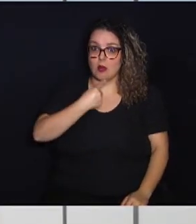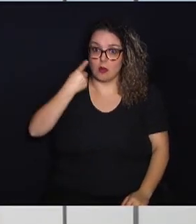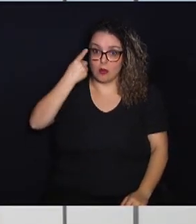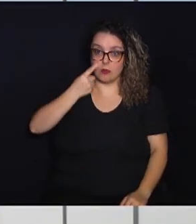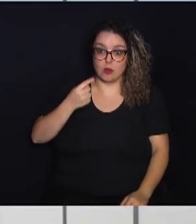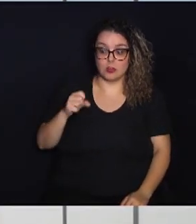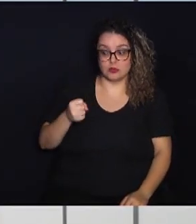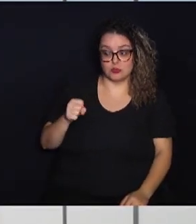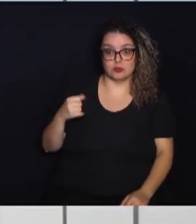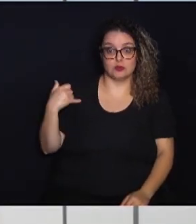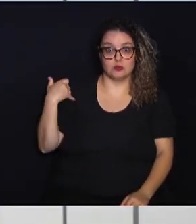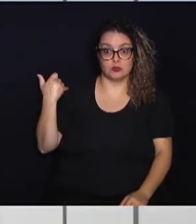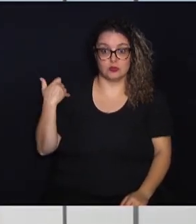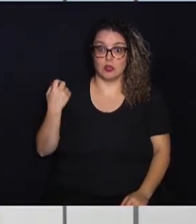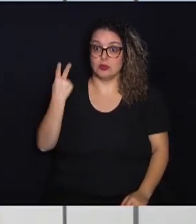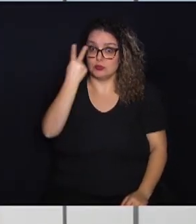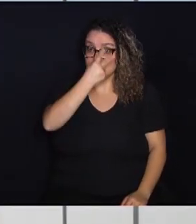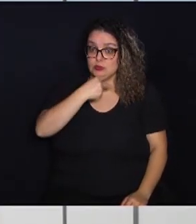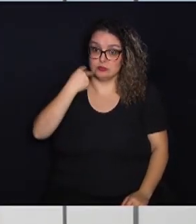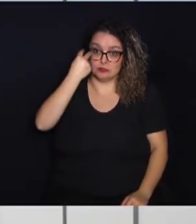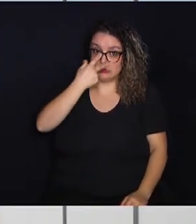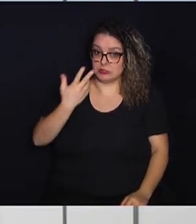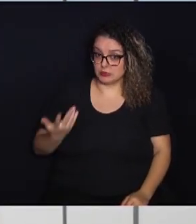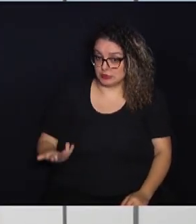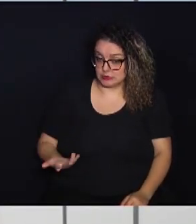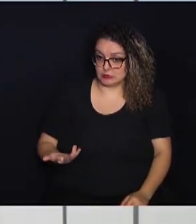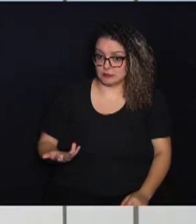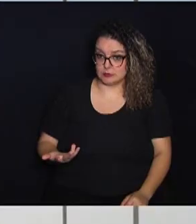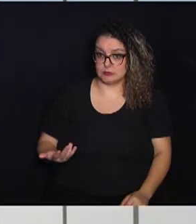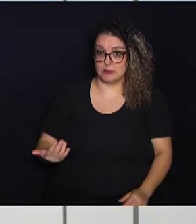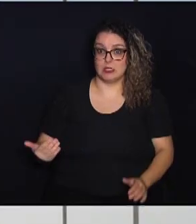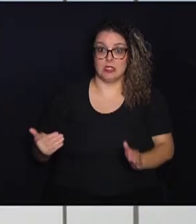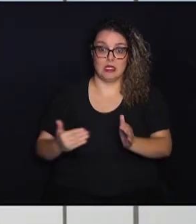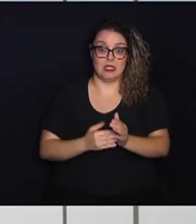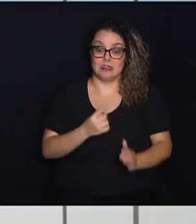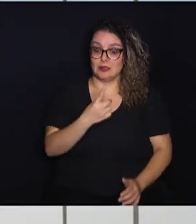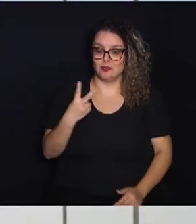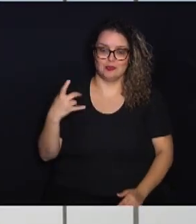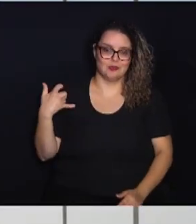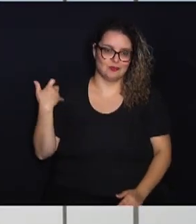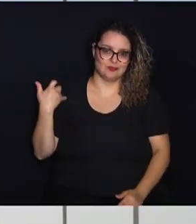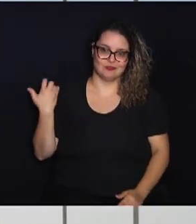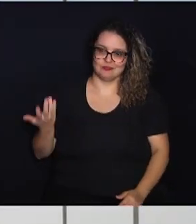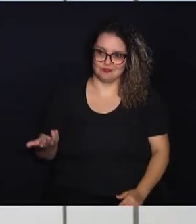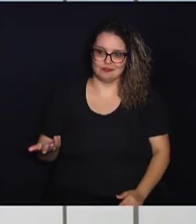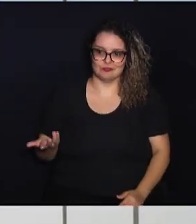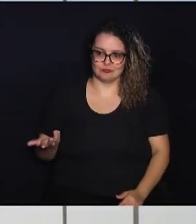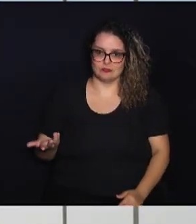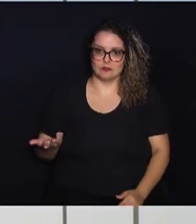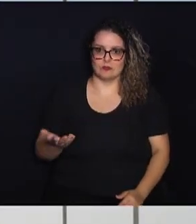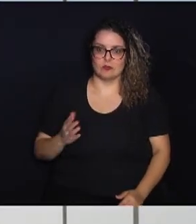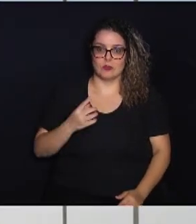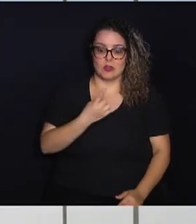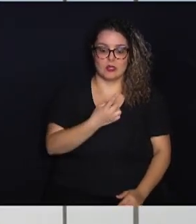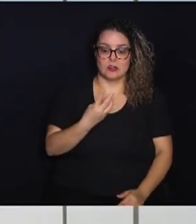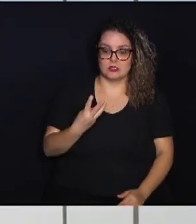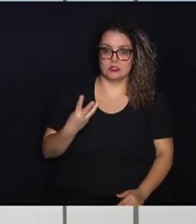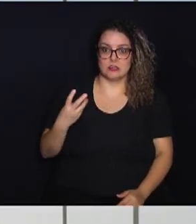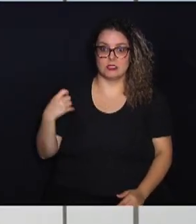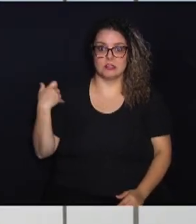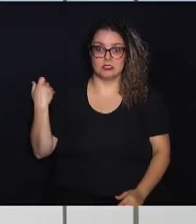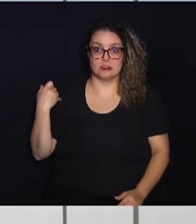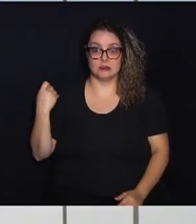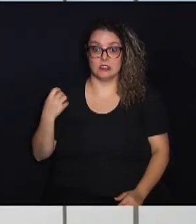de 8 anos, 2 horas. Até 12 anos. Então, só a partir de 3